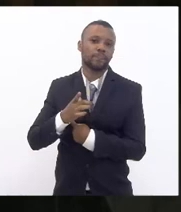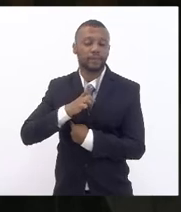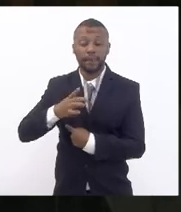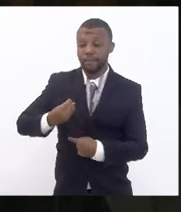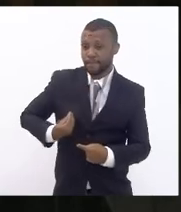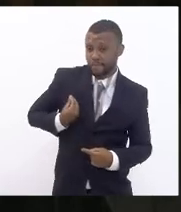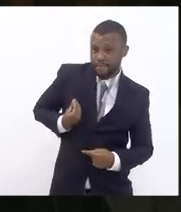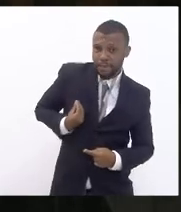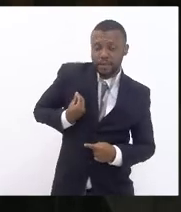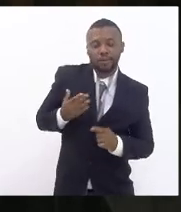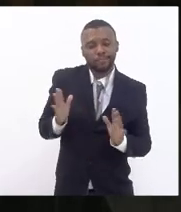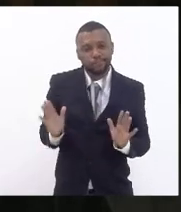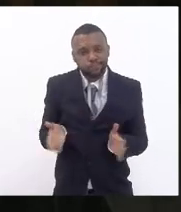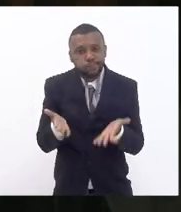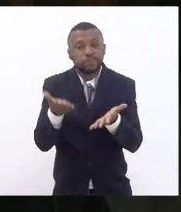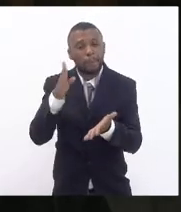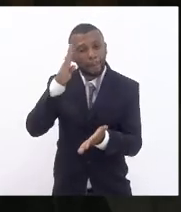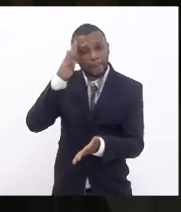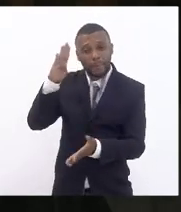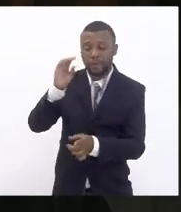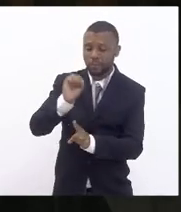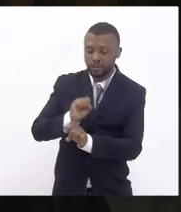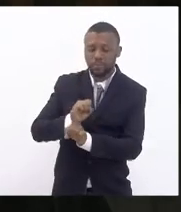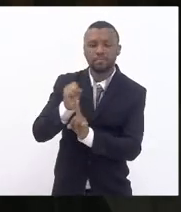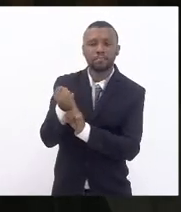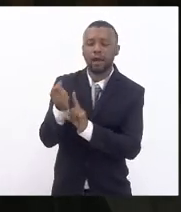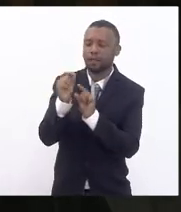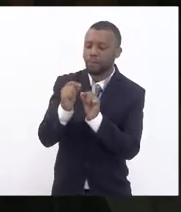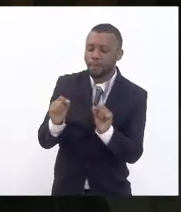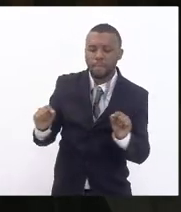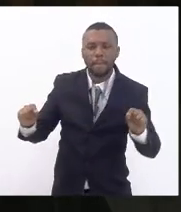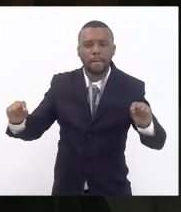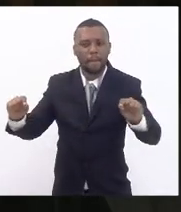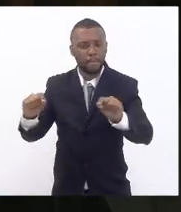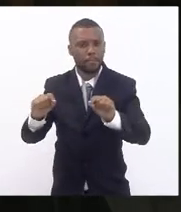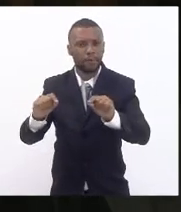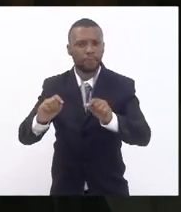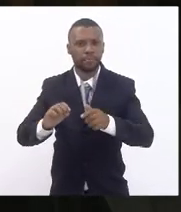mas especialmente uma sociedade, né,